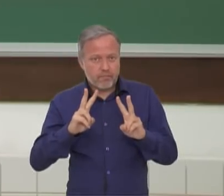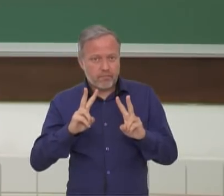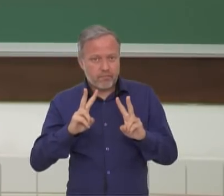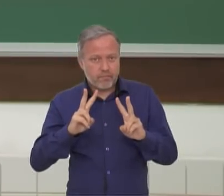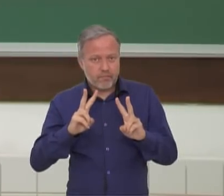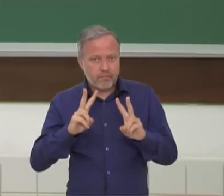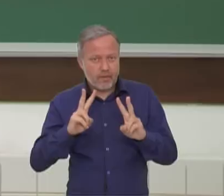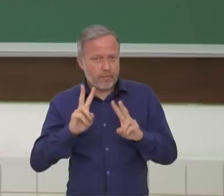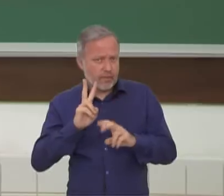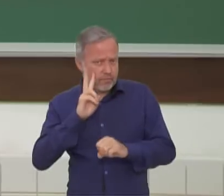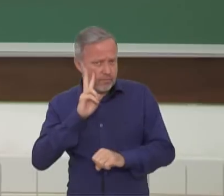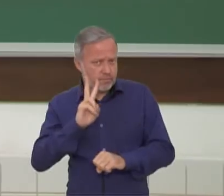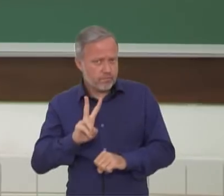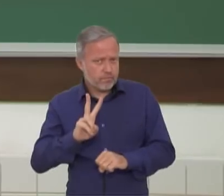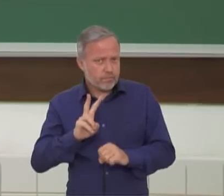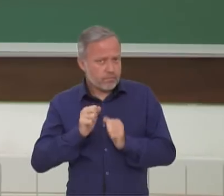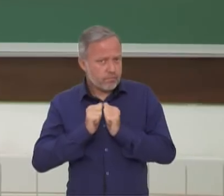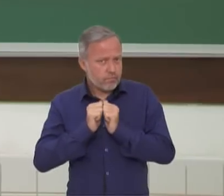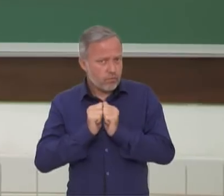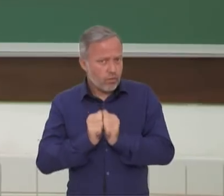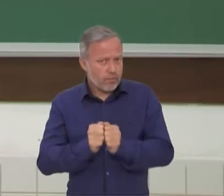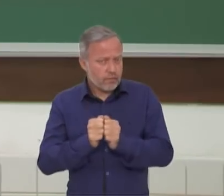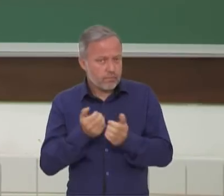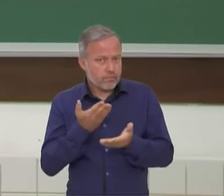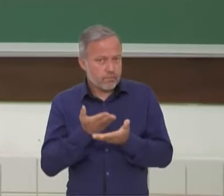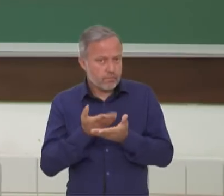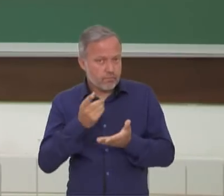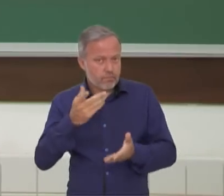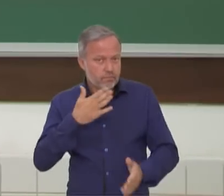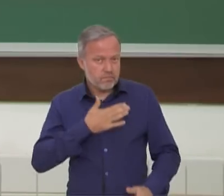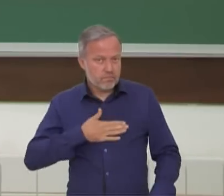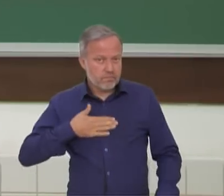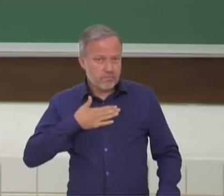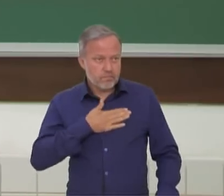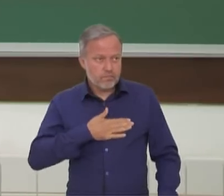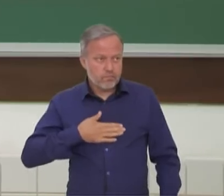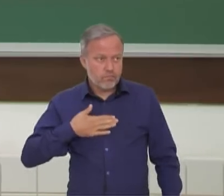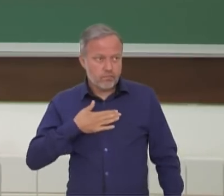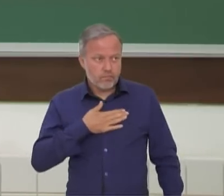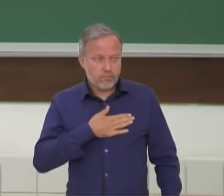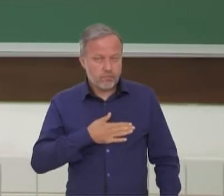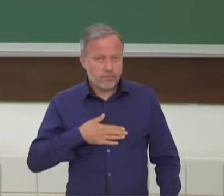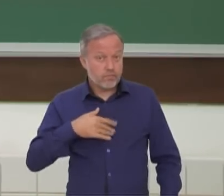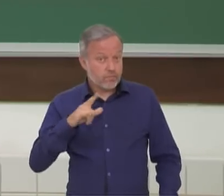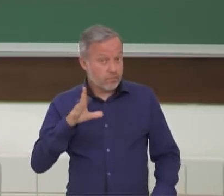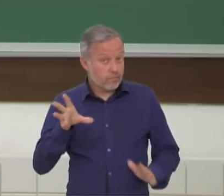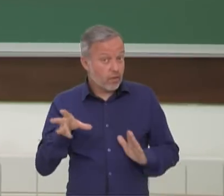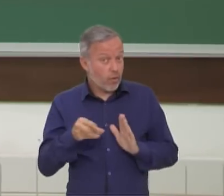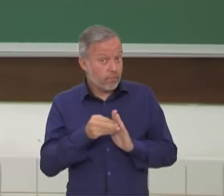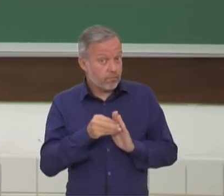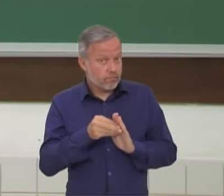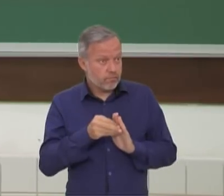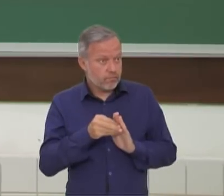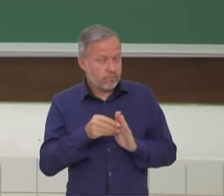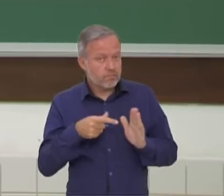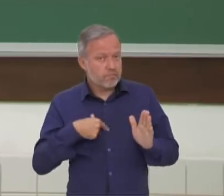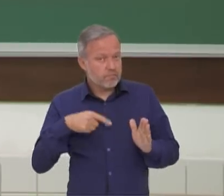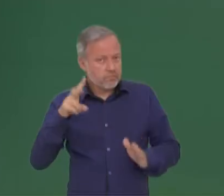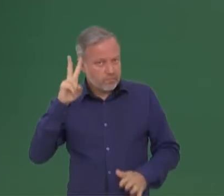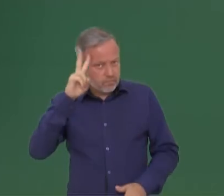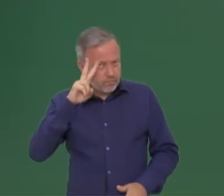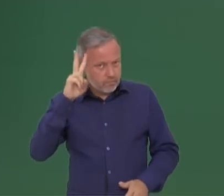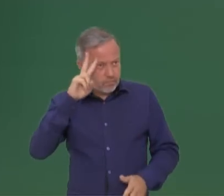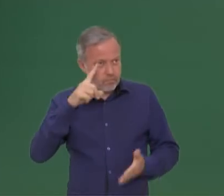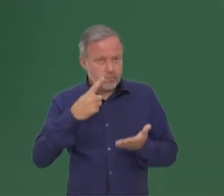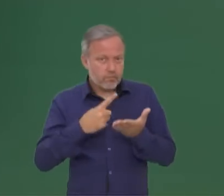televisão, na frente do computador, acompanhando a aula, porque eu sei que vocês gostam, eu sei que vocês participam, vocês anotam. Lembra do nosso combinado? Vou